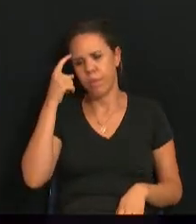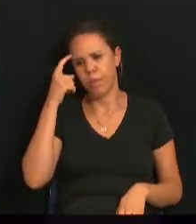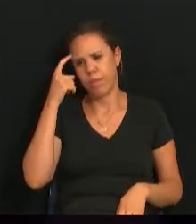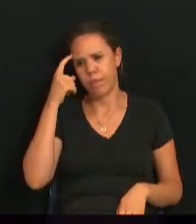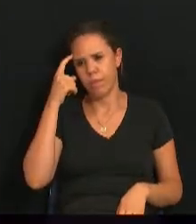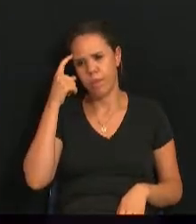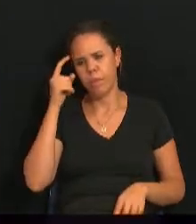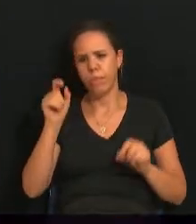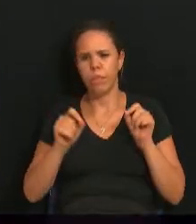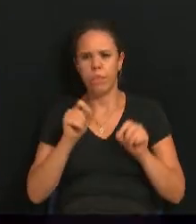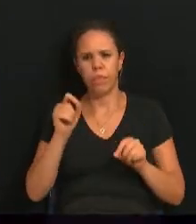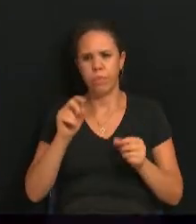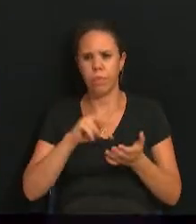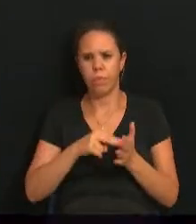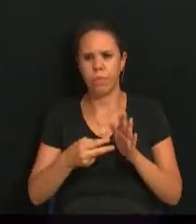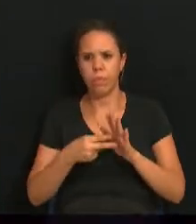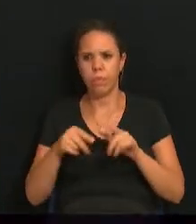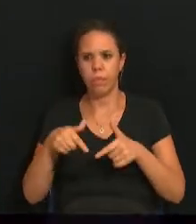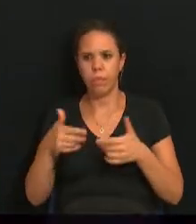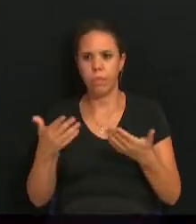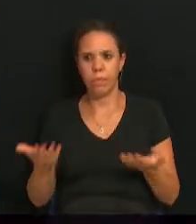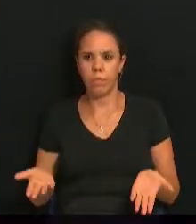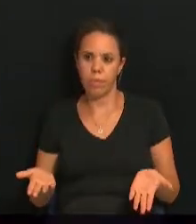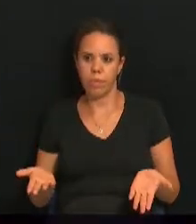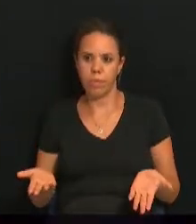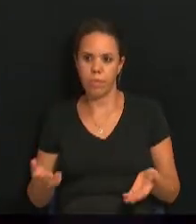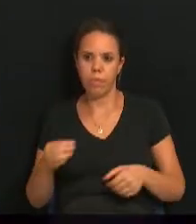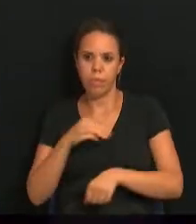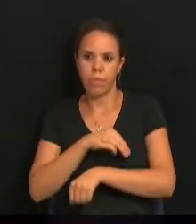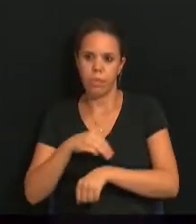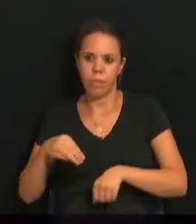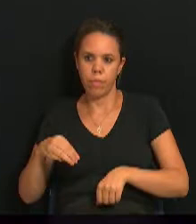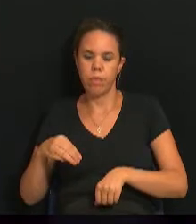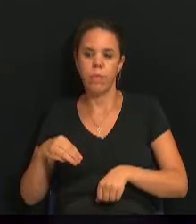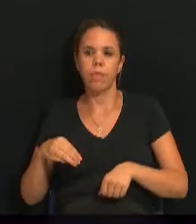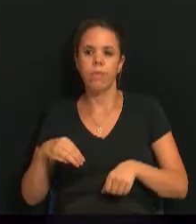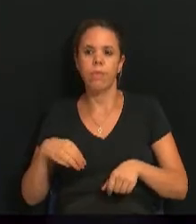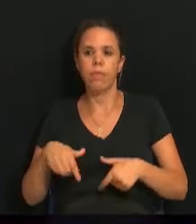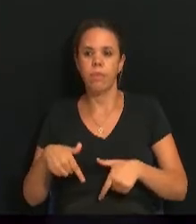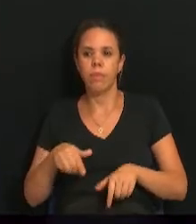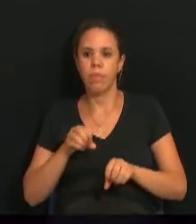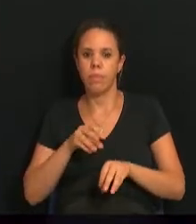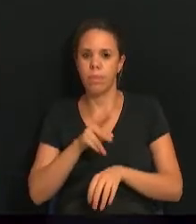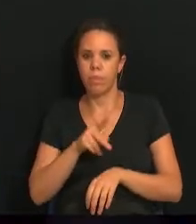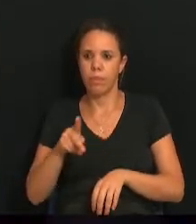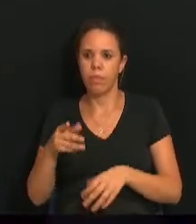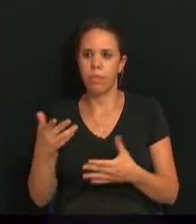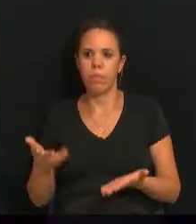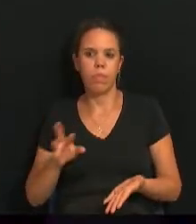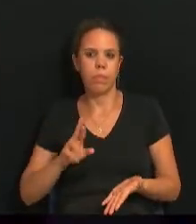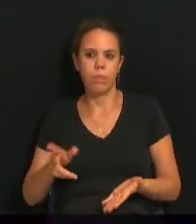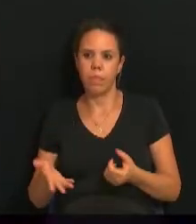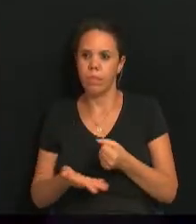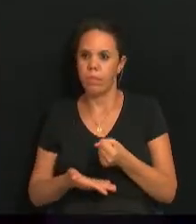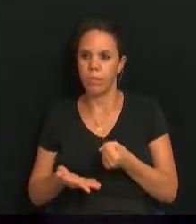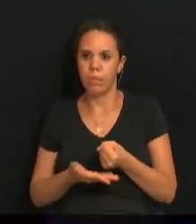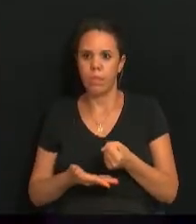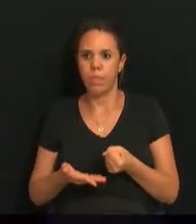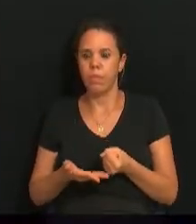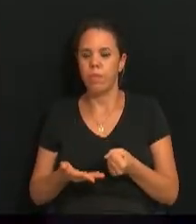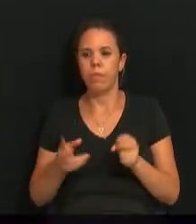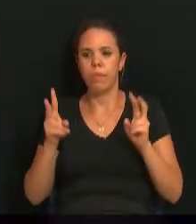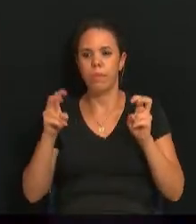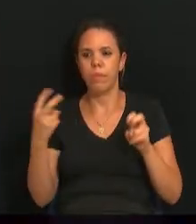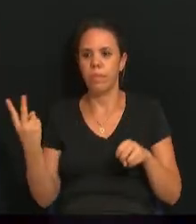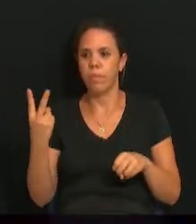no que consiste o trabalho do magistério, dos trabalhadores da educação. Então, não é pouca coisa, pensando em termos de